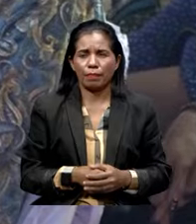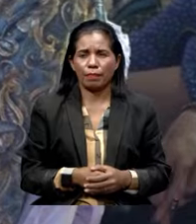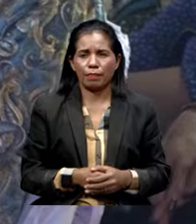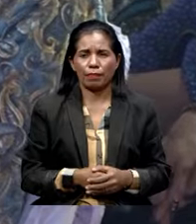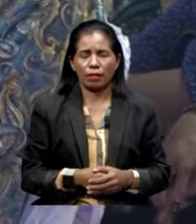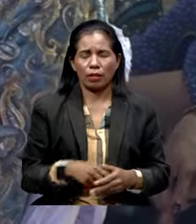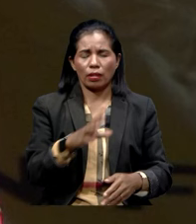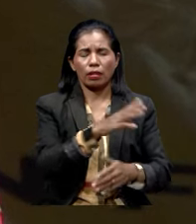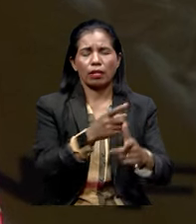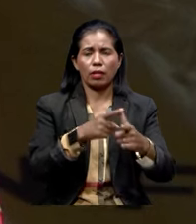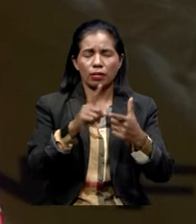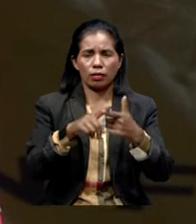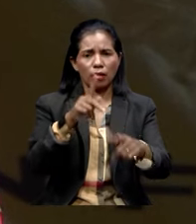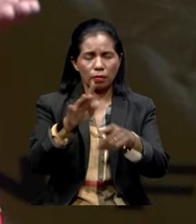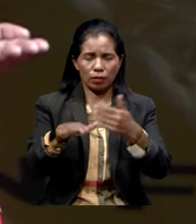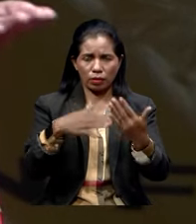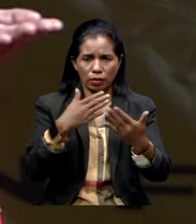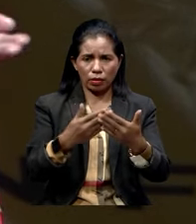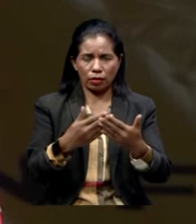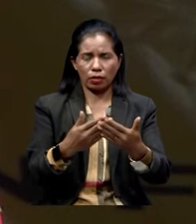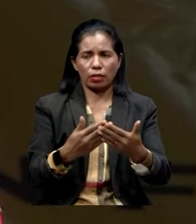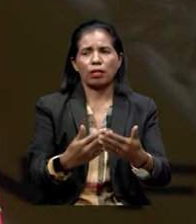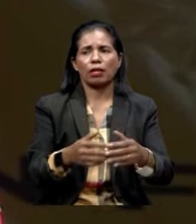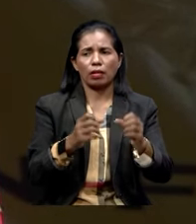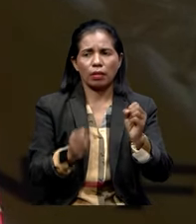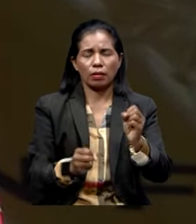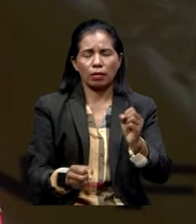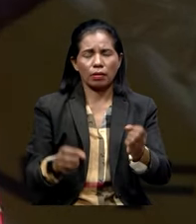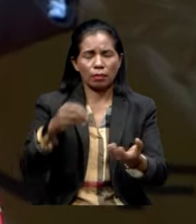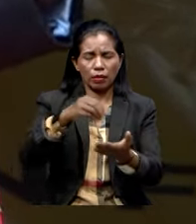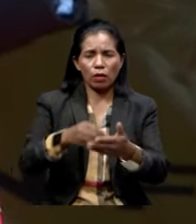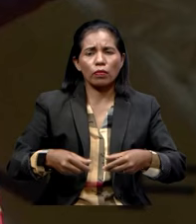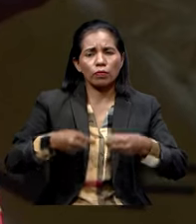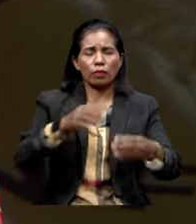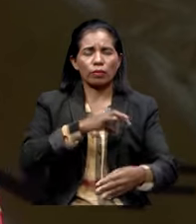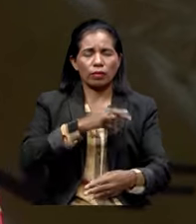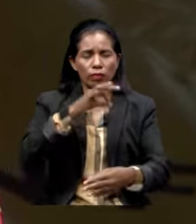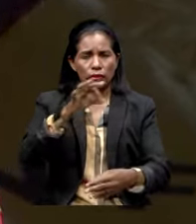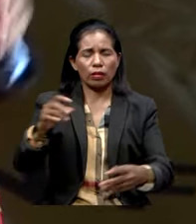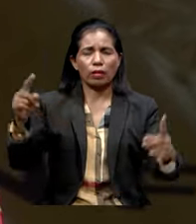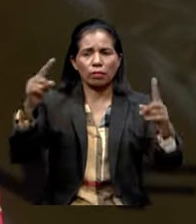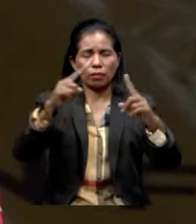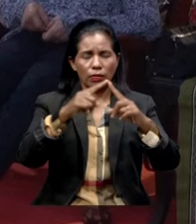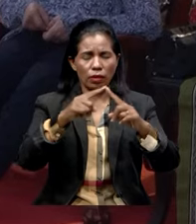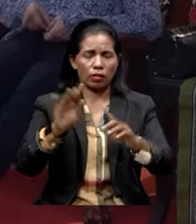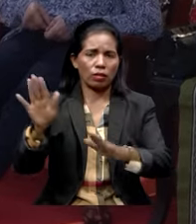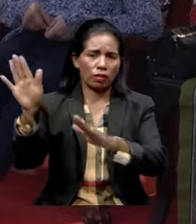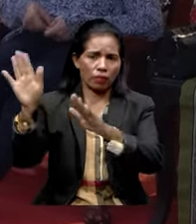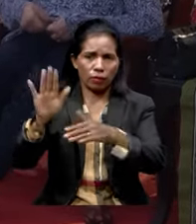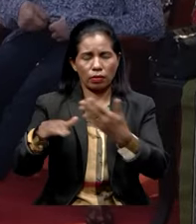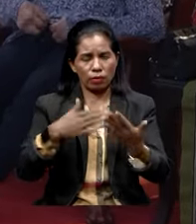o Cuné, Belfó, benefícios, Belcria, benefícios, Batão e Áreas do Reis do